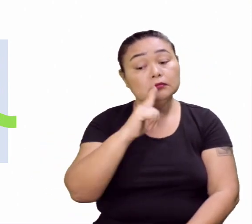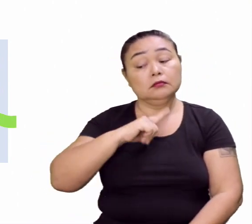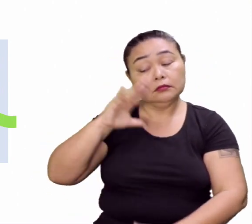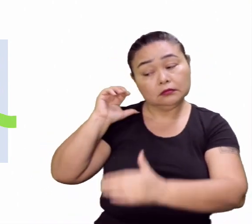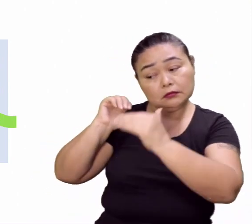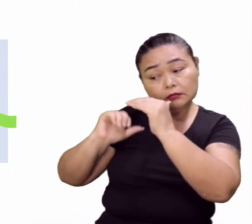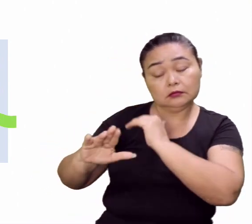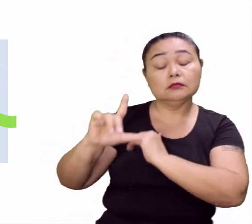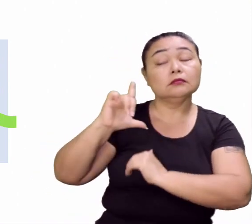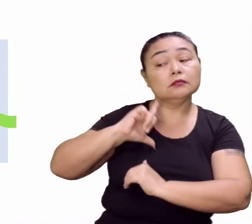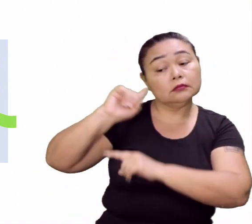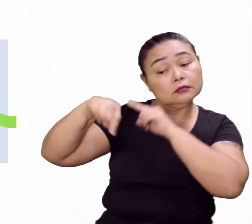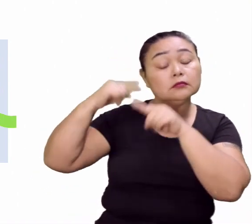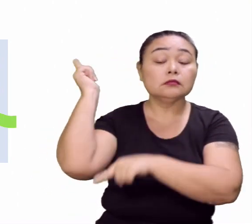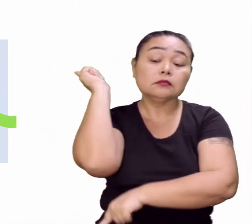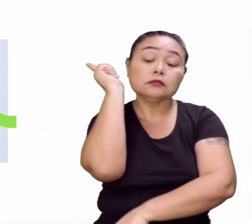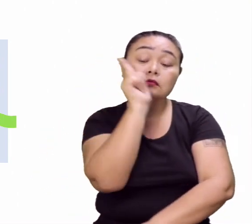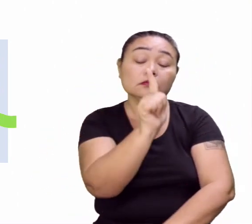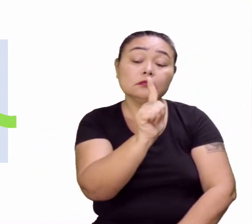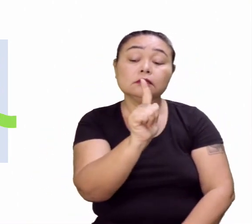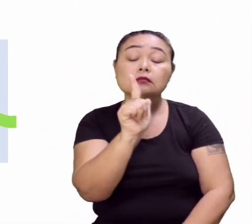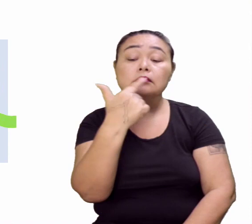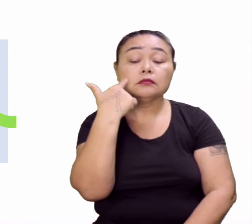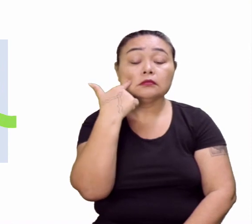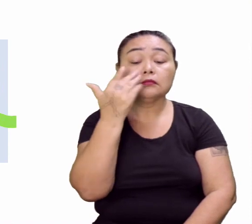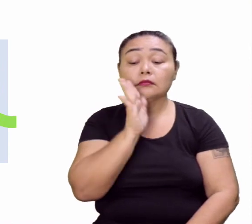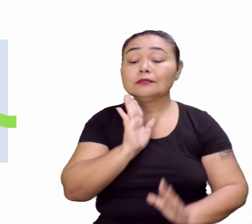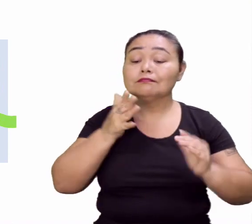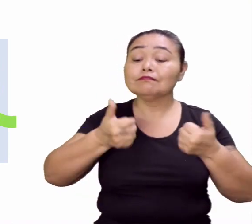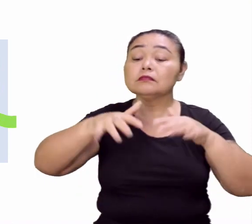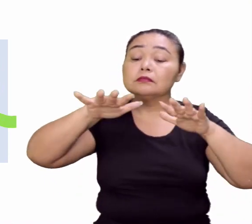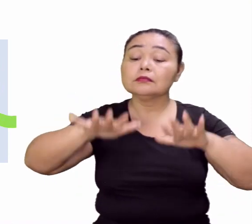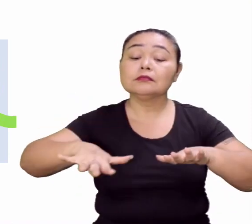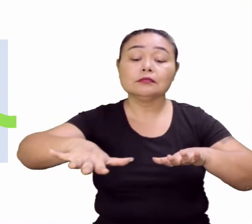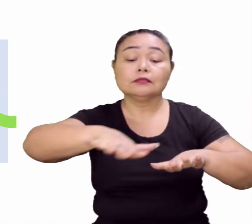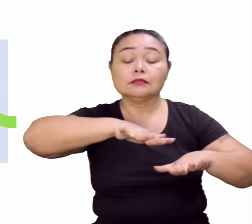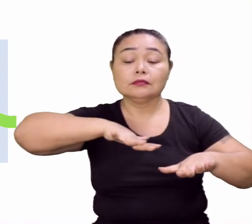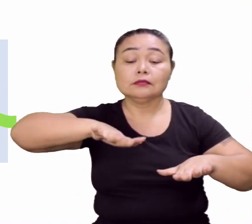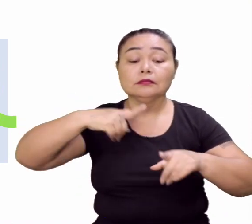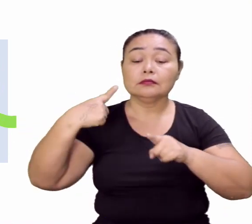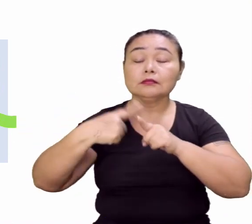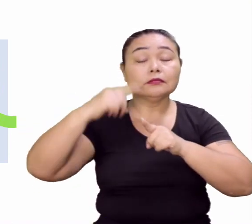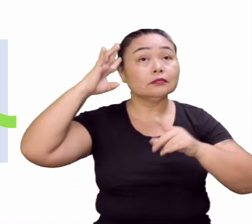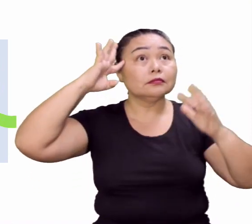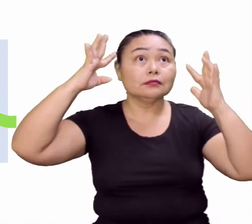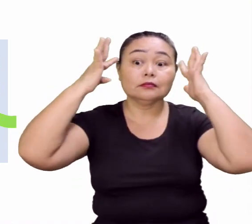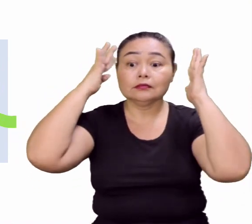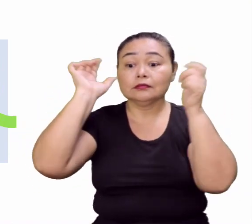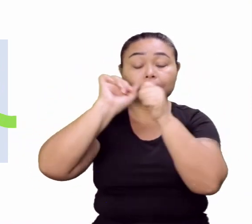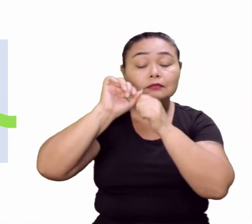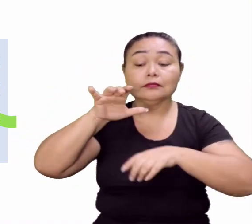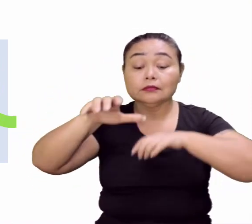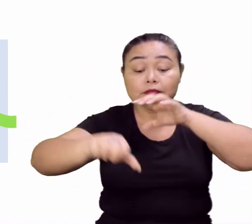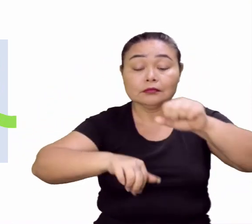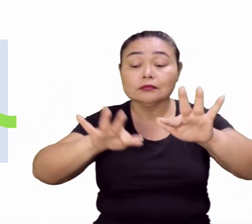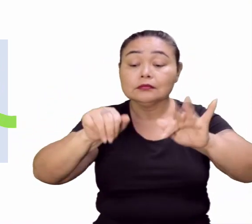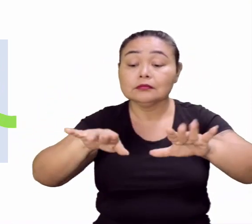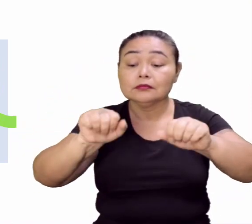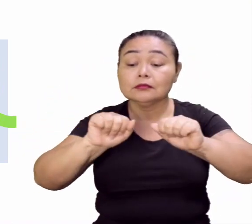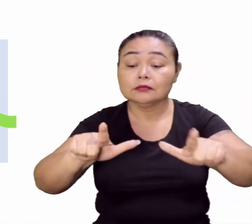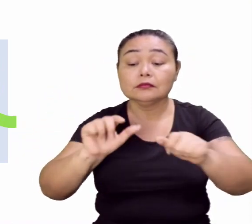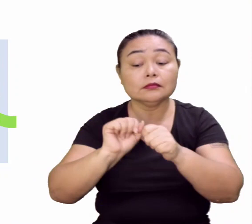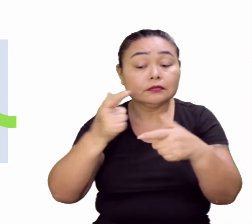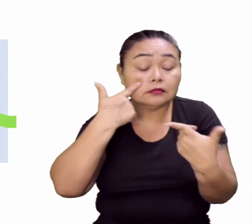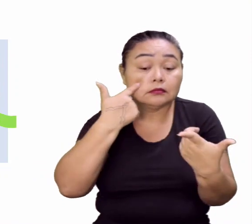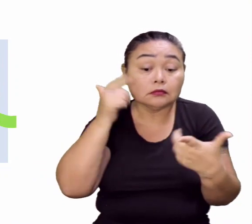Então, conseguiu manter a ocupação naquela determinada área. Porque imagine só, isso lá no feudalismo. Se não